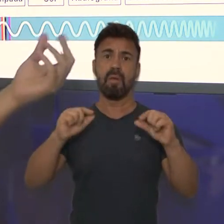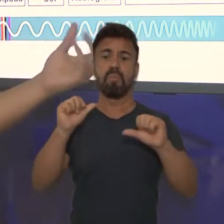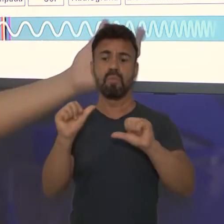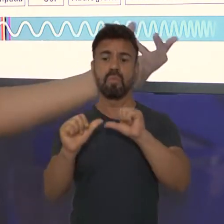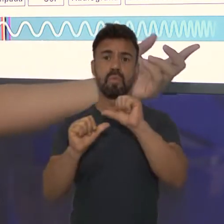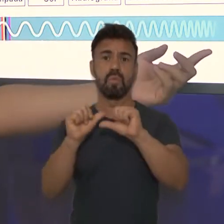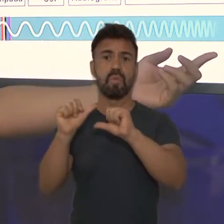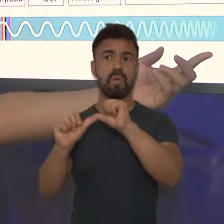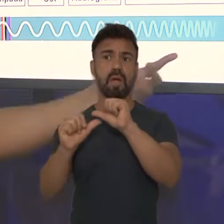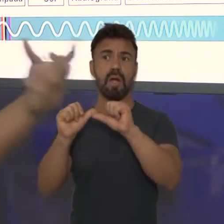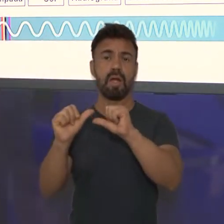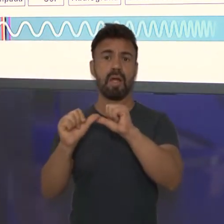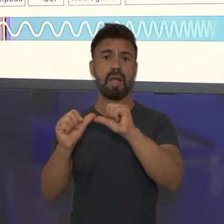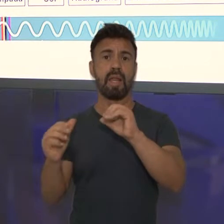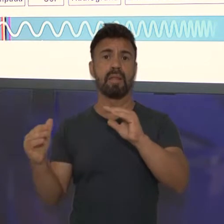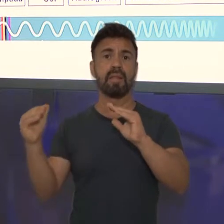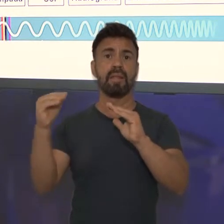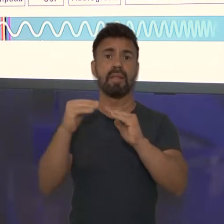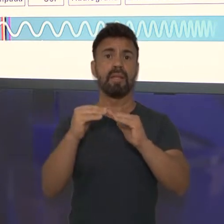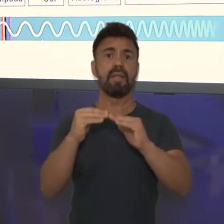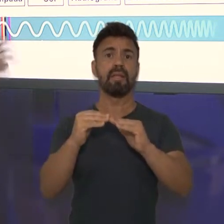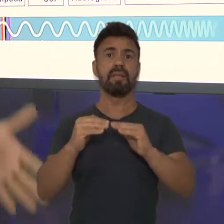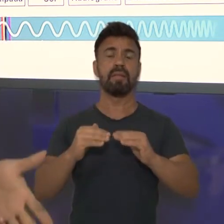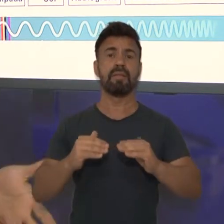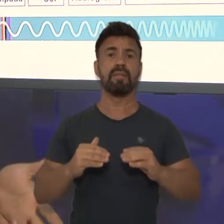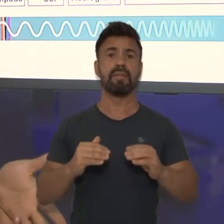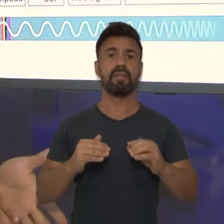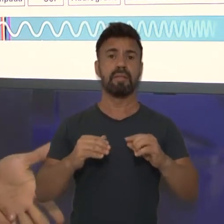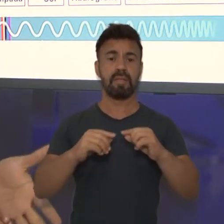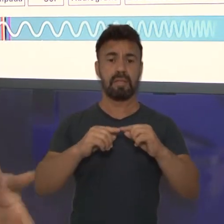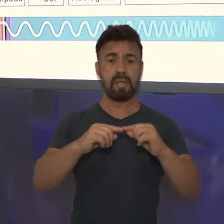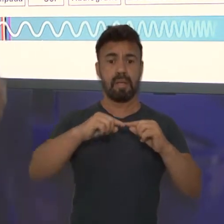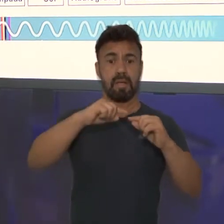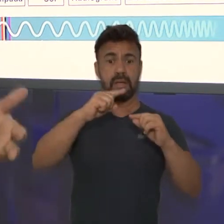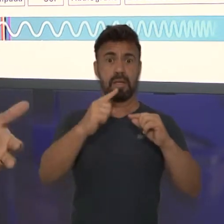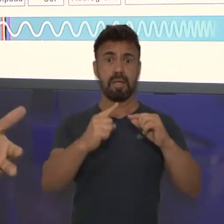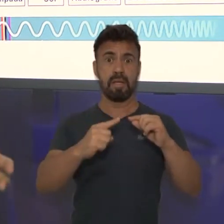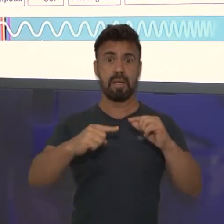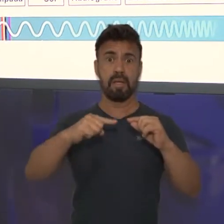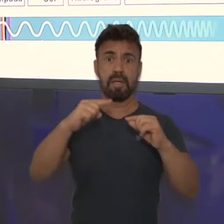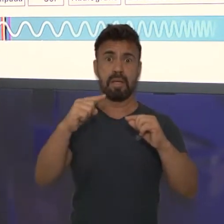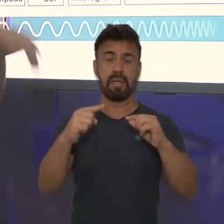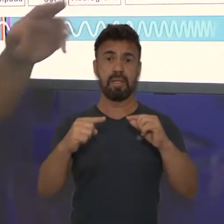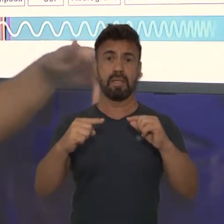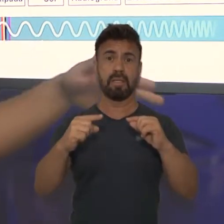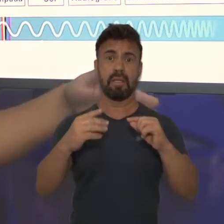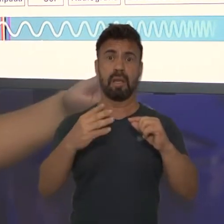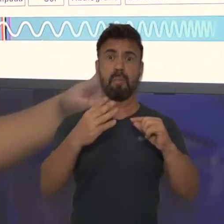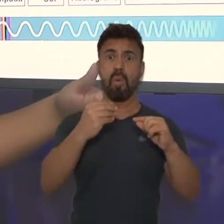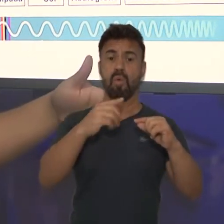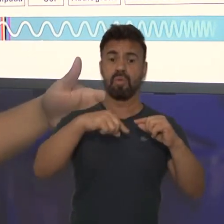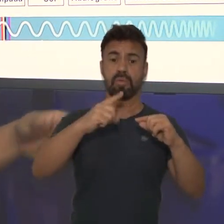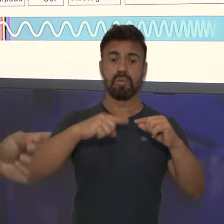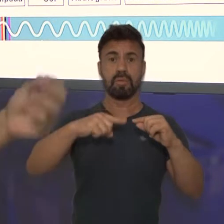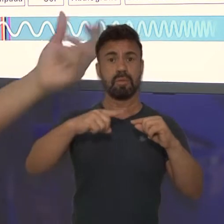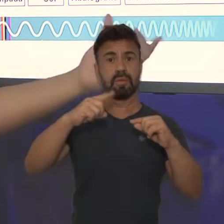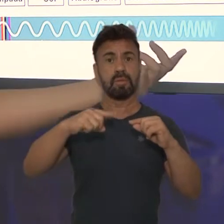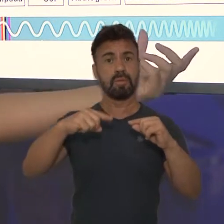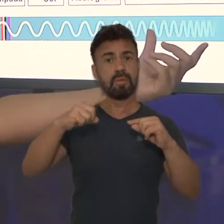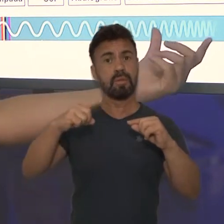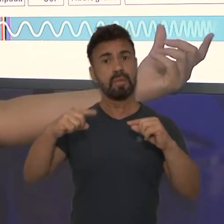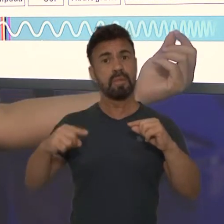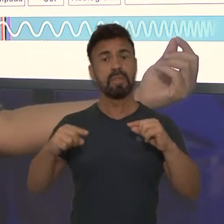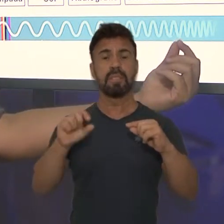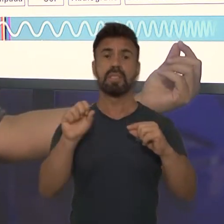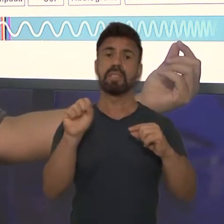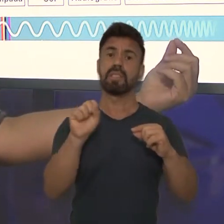mudanças, até chegar aqui na onda de grandes frequências, né? De muita frequência, de grandes oscilações por segundo e